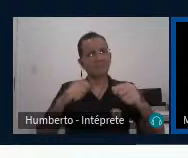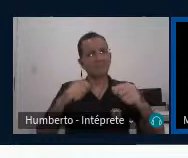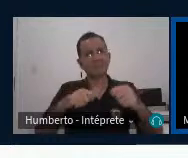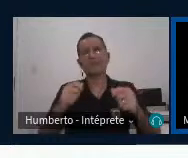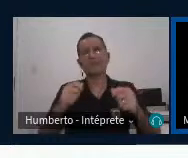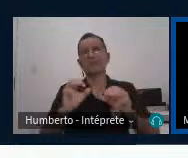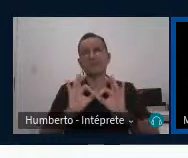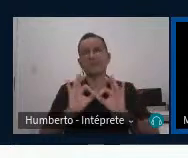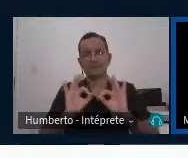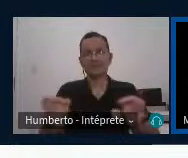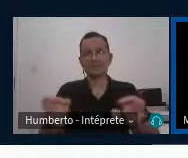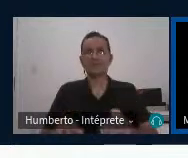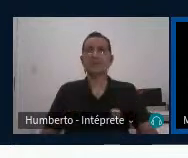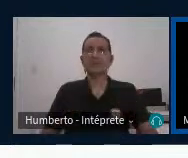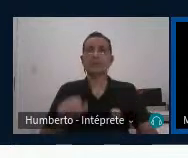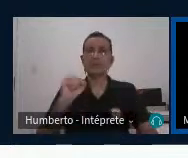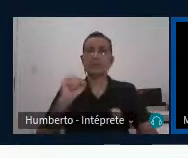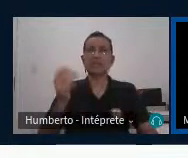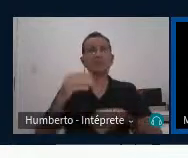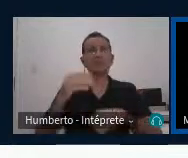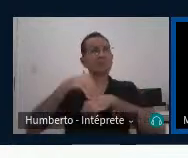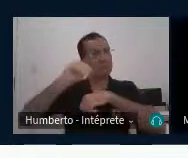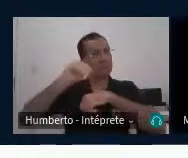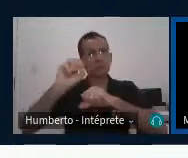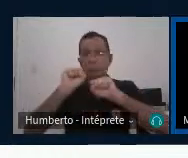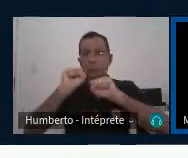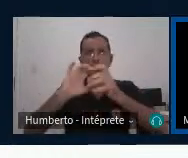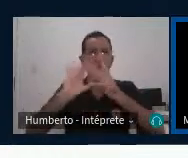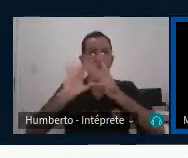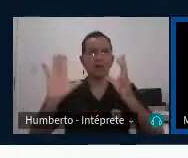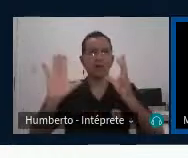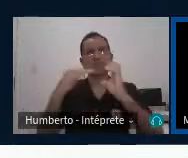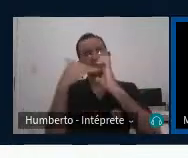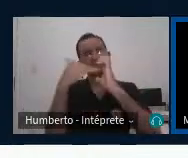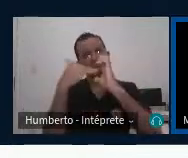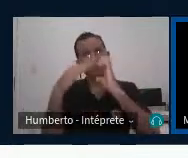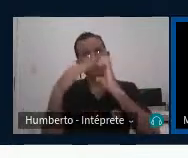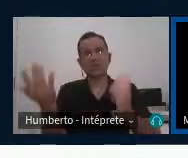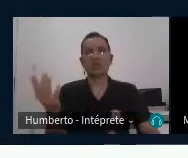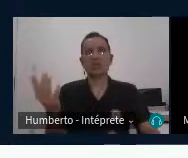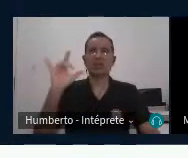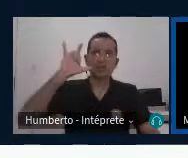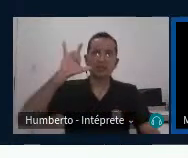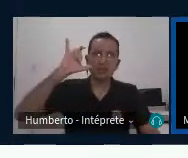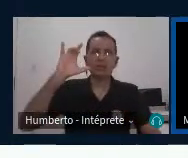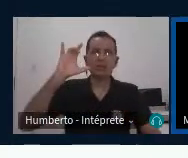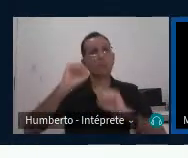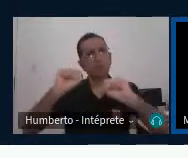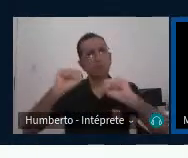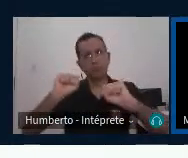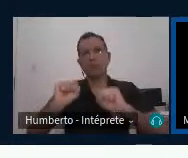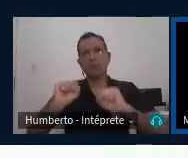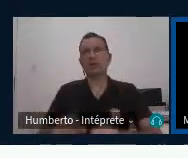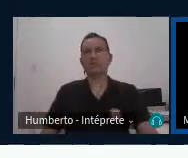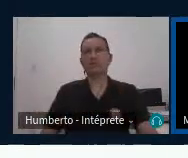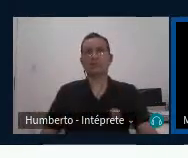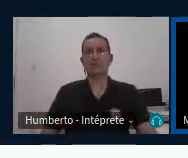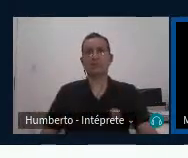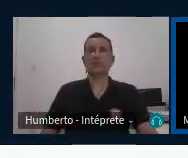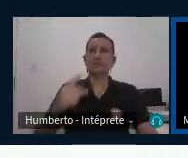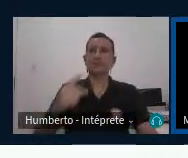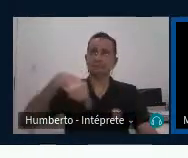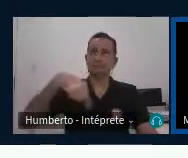um Insta, a gente está aqui para isso. Por isso, eu queria novamente terminar a live agradecendo a todos vocês que